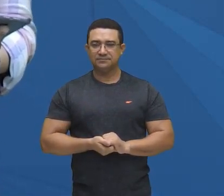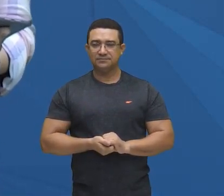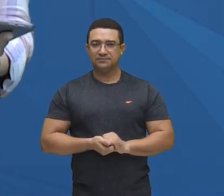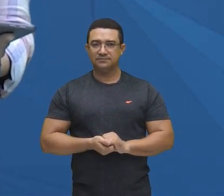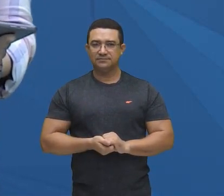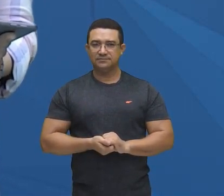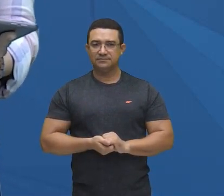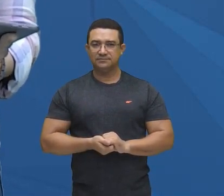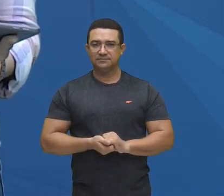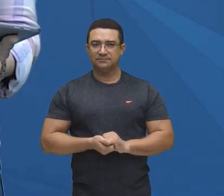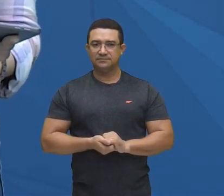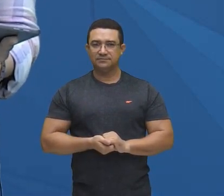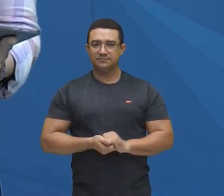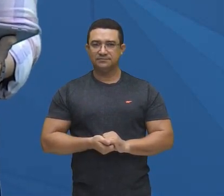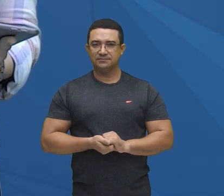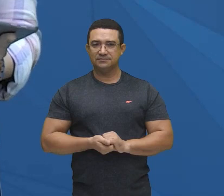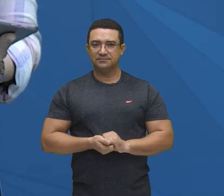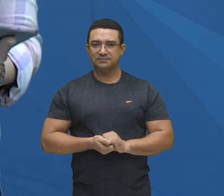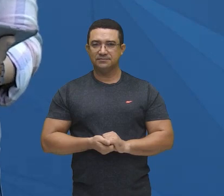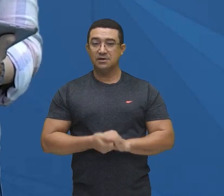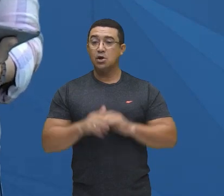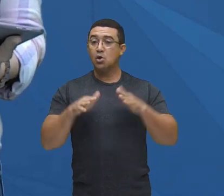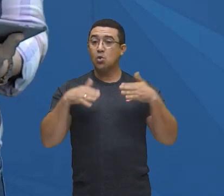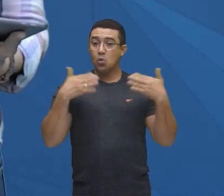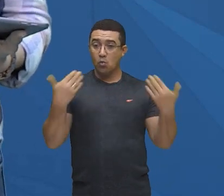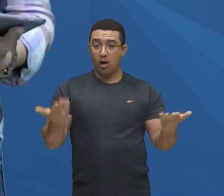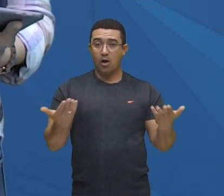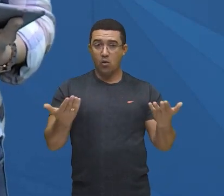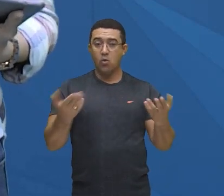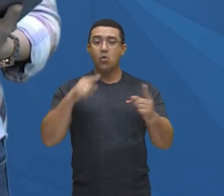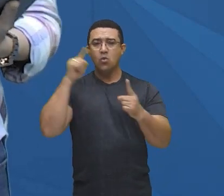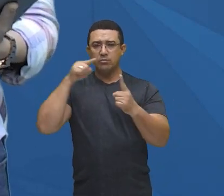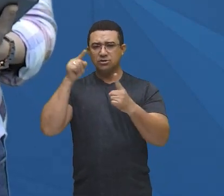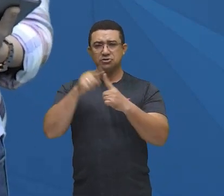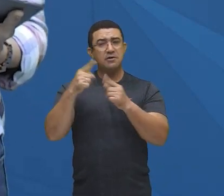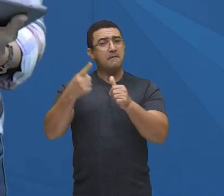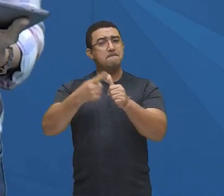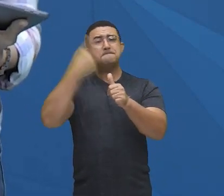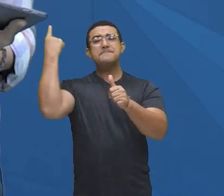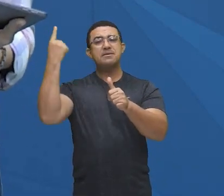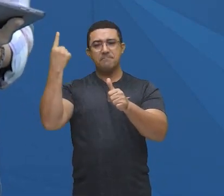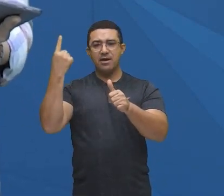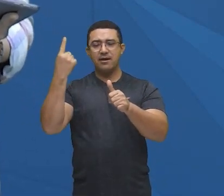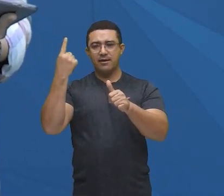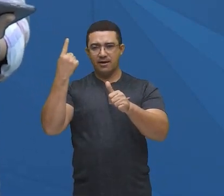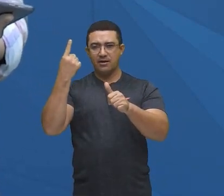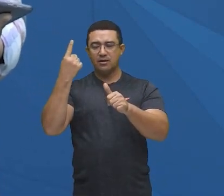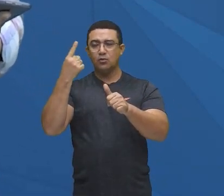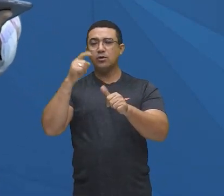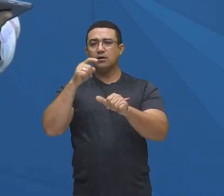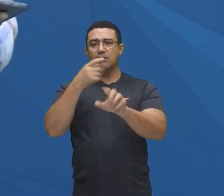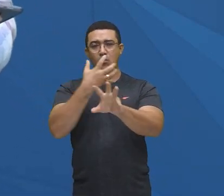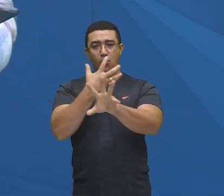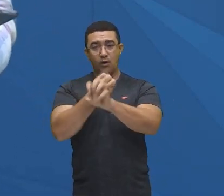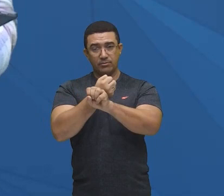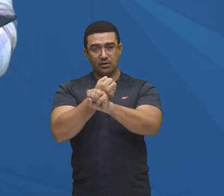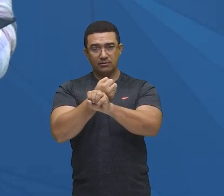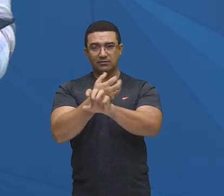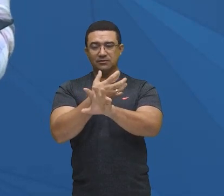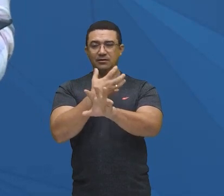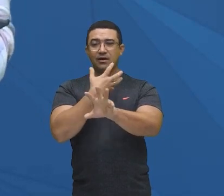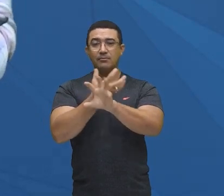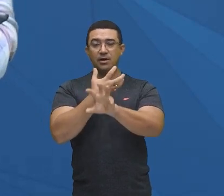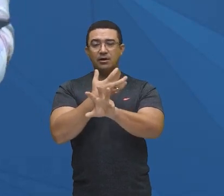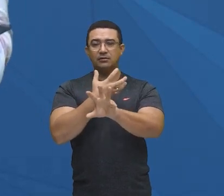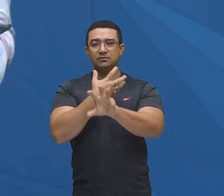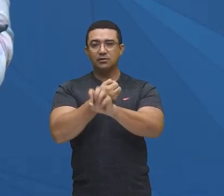Qual o objetivo da primeira webcam, né? Aí a gente tem vigiar pessoas, vigiar uma